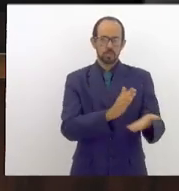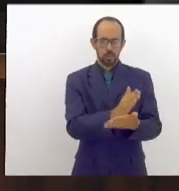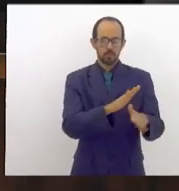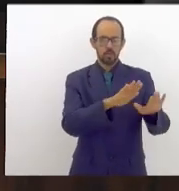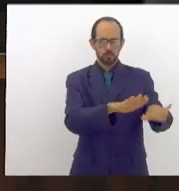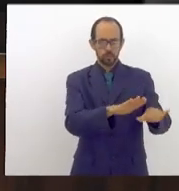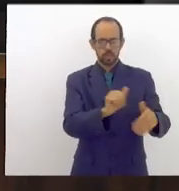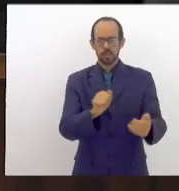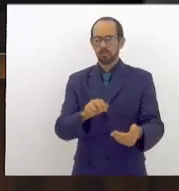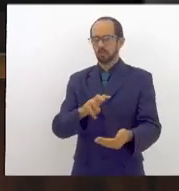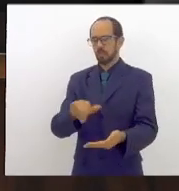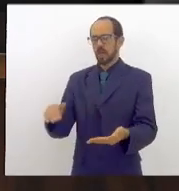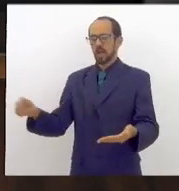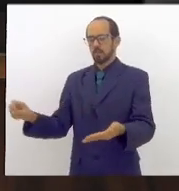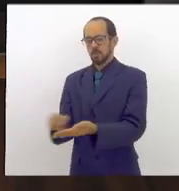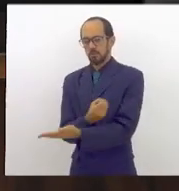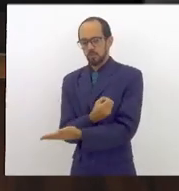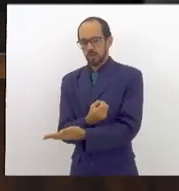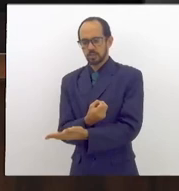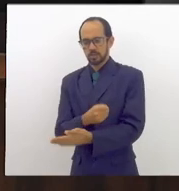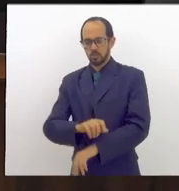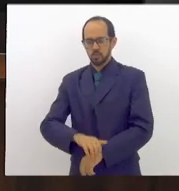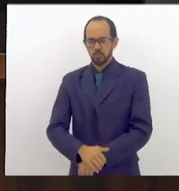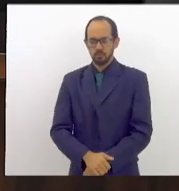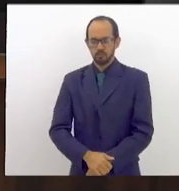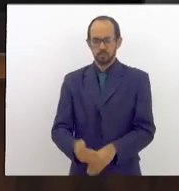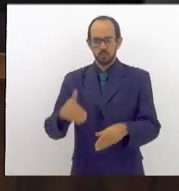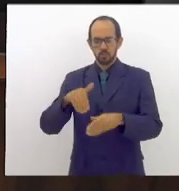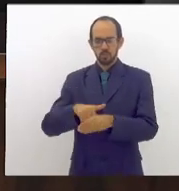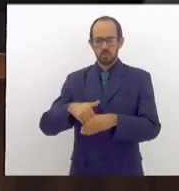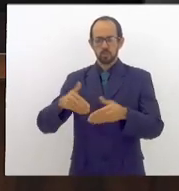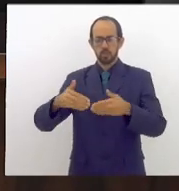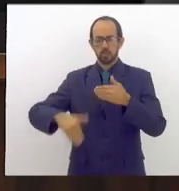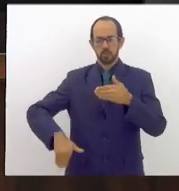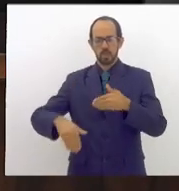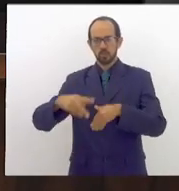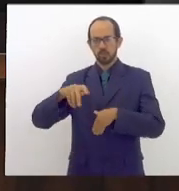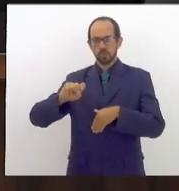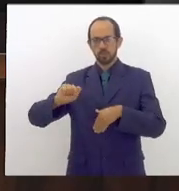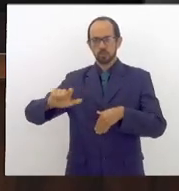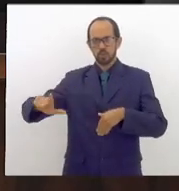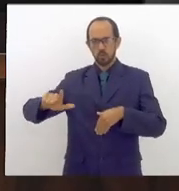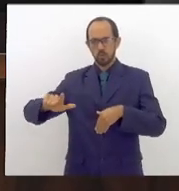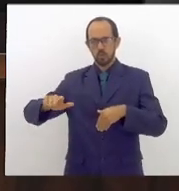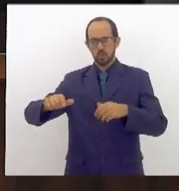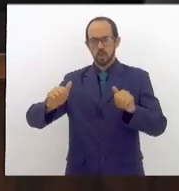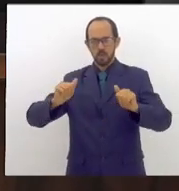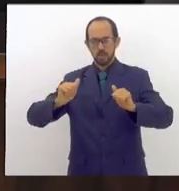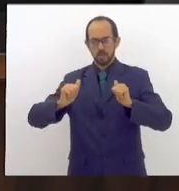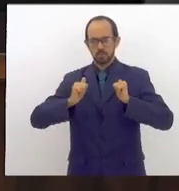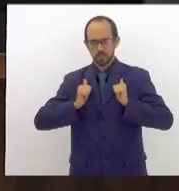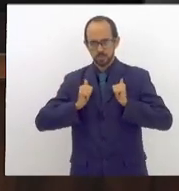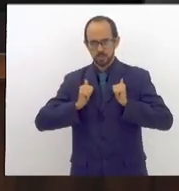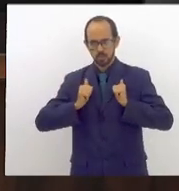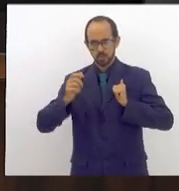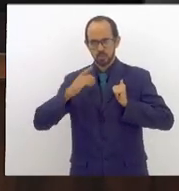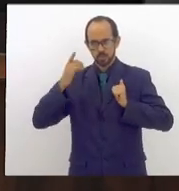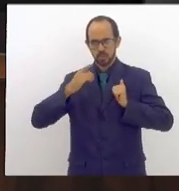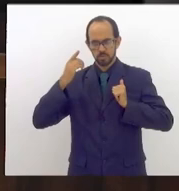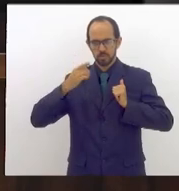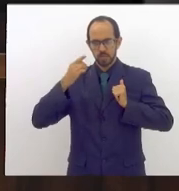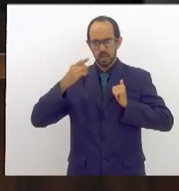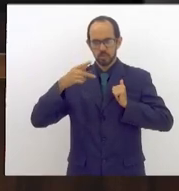aprovado vai à promulgação com voto contrai da bancada do pessoal Deputado